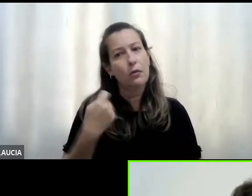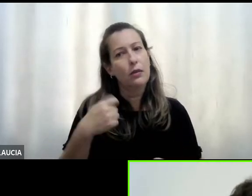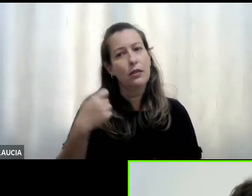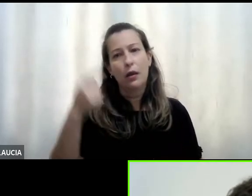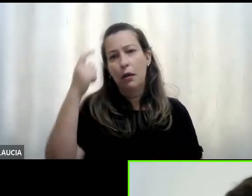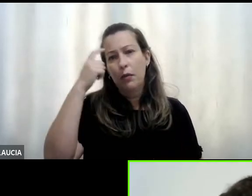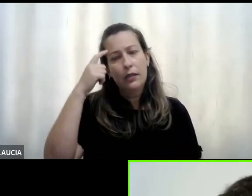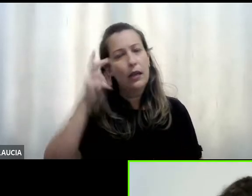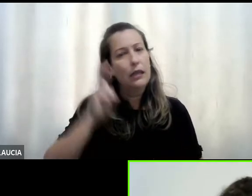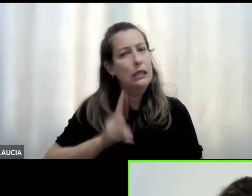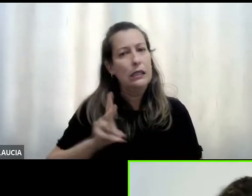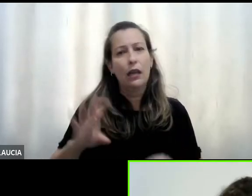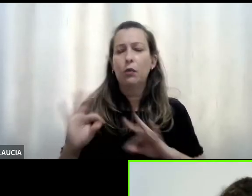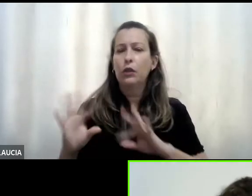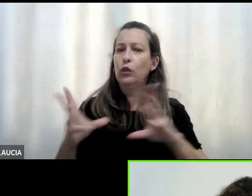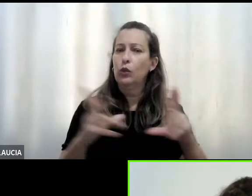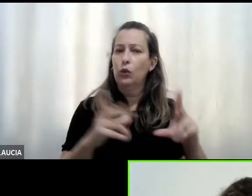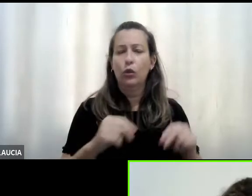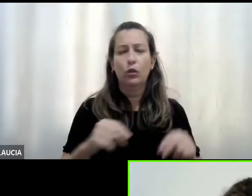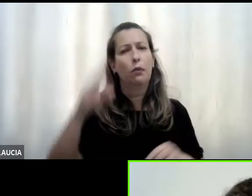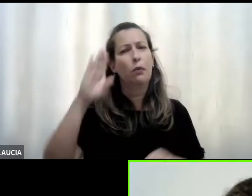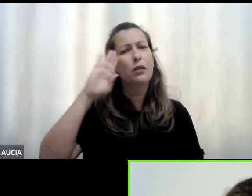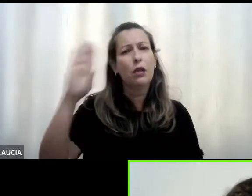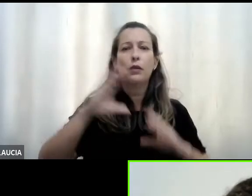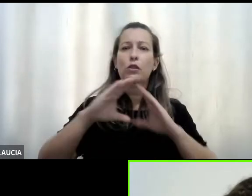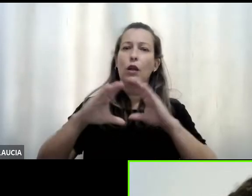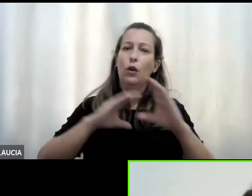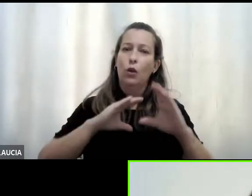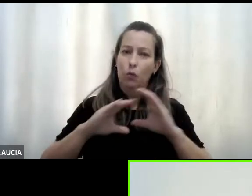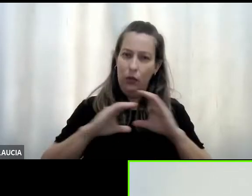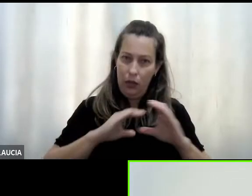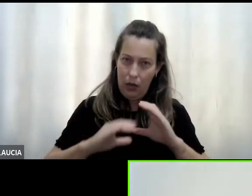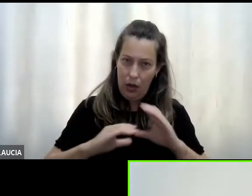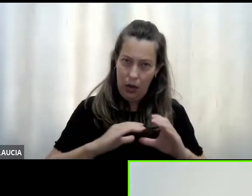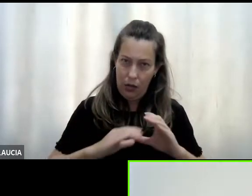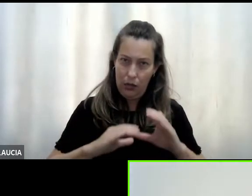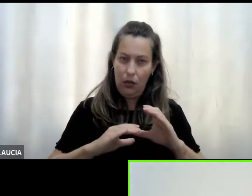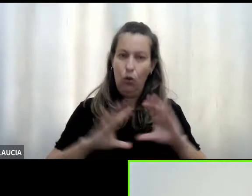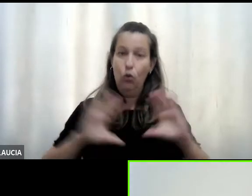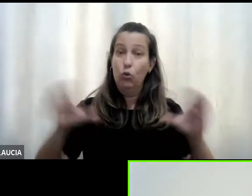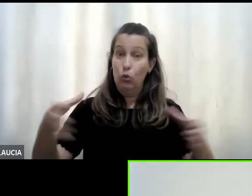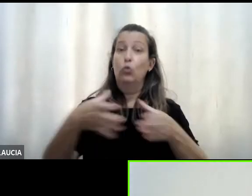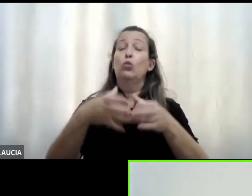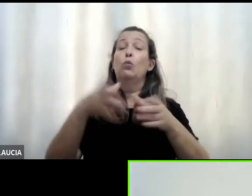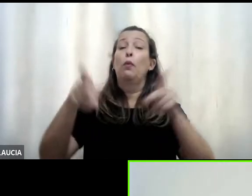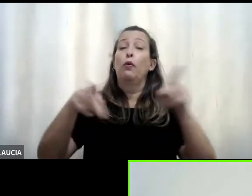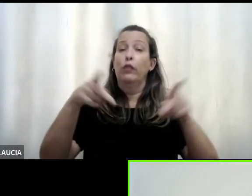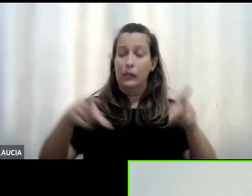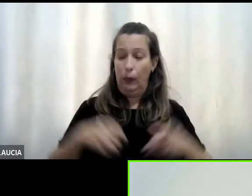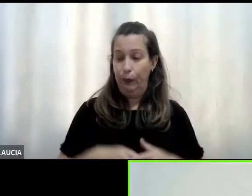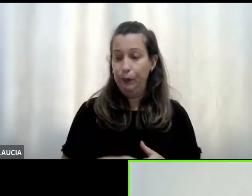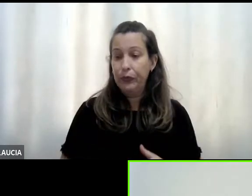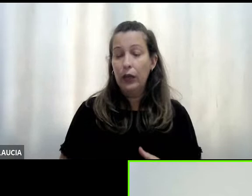totalidade, principalmente na comunicação de massa. Bem, sobre